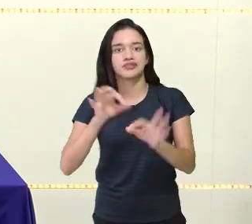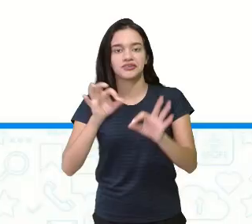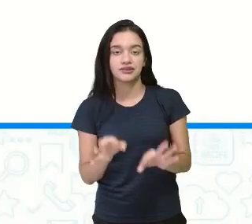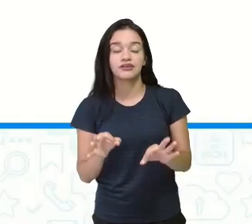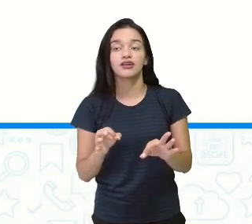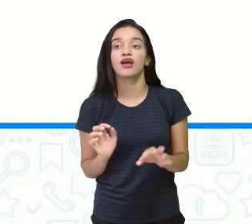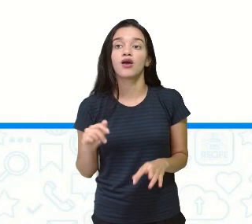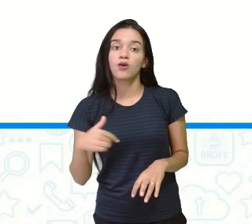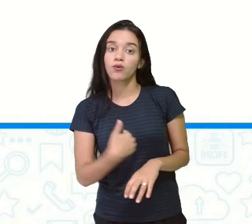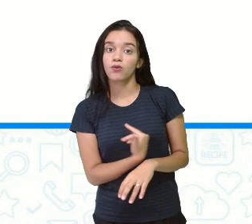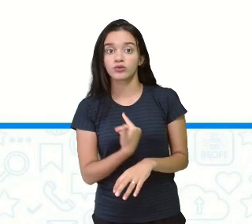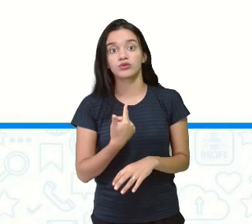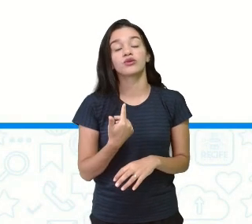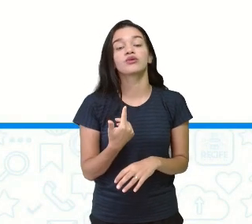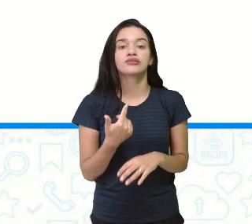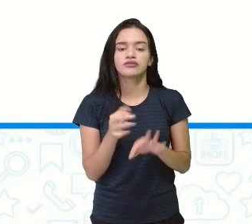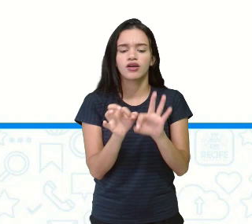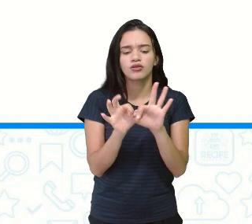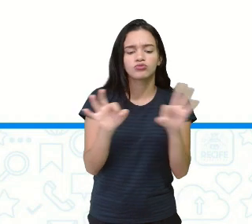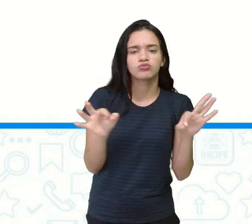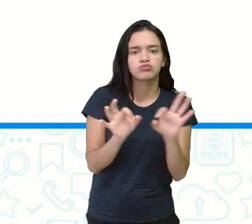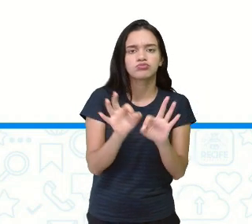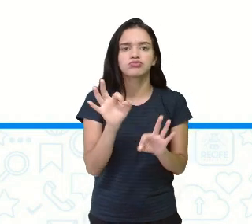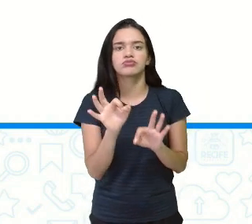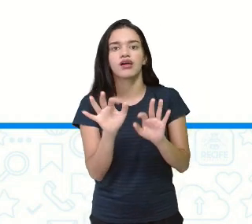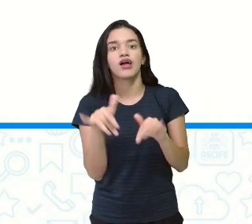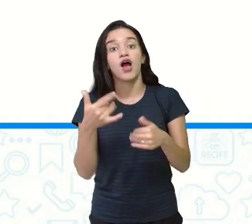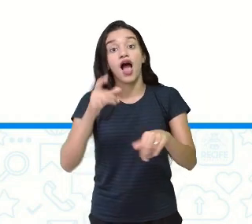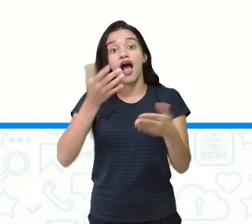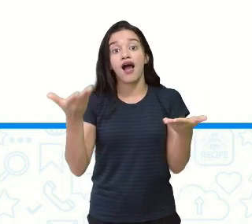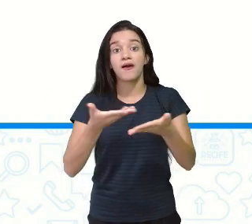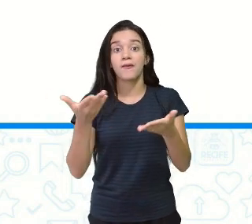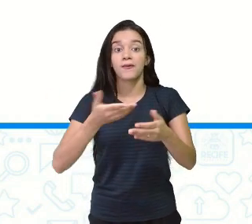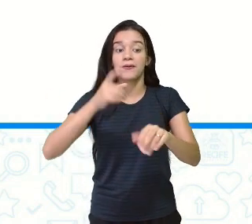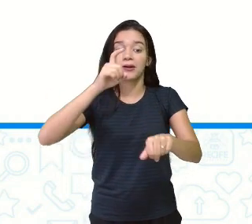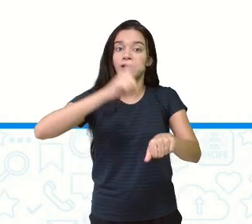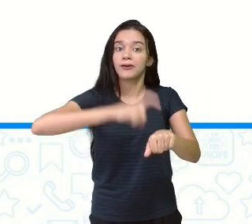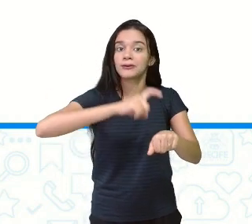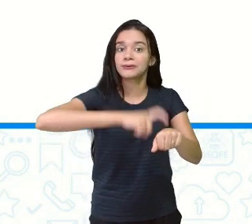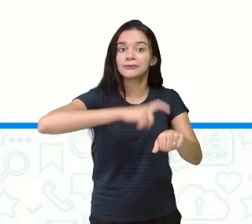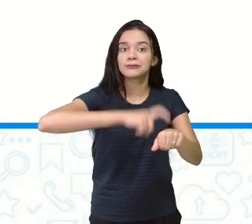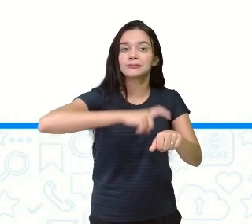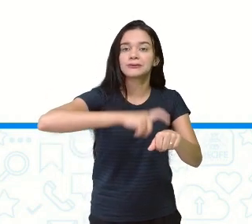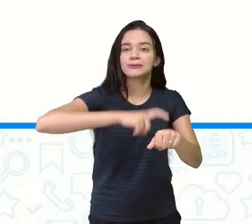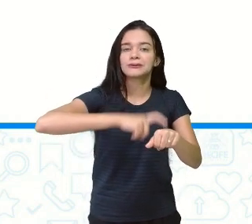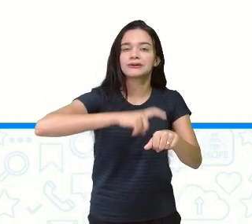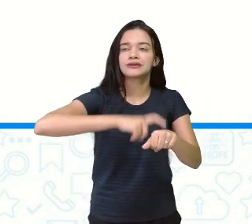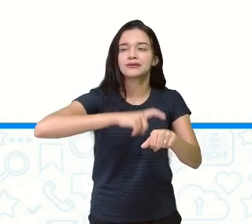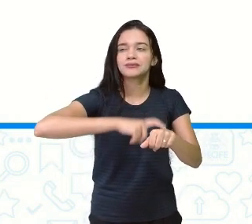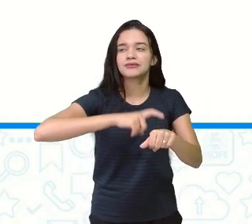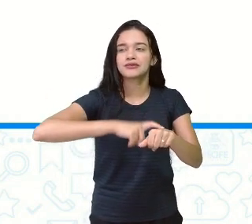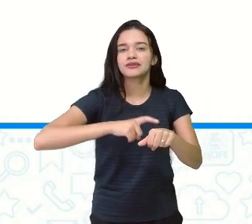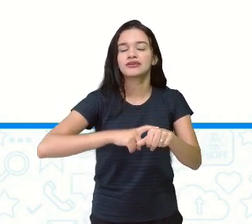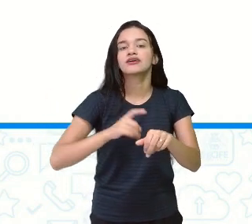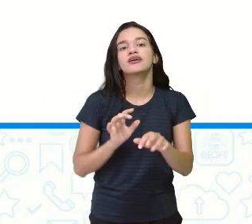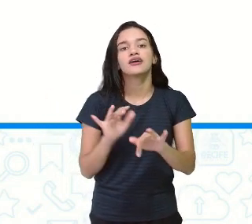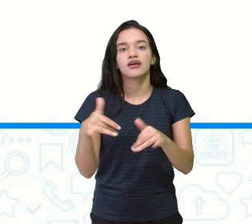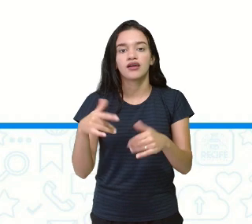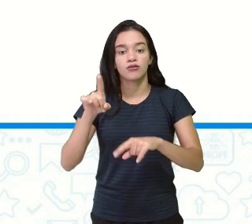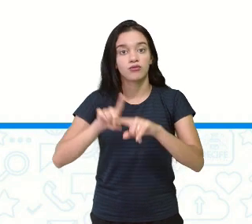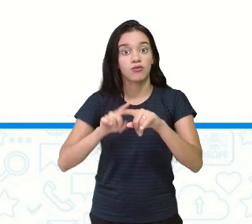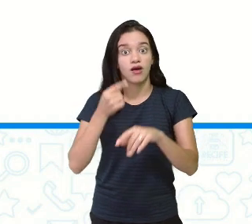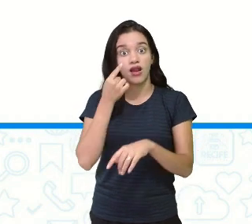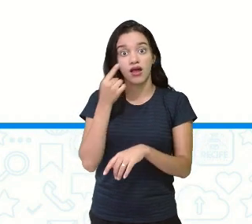E quando a gente vai medir a grandeza tempo, qual é o instrumento para medir